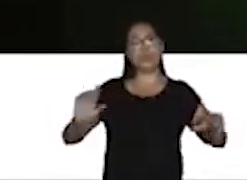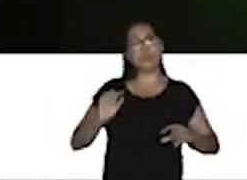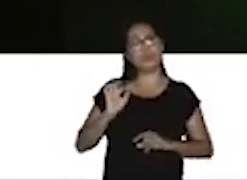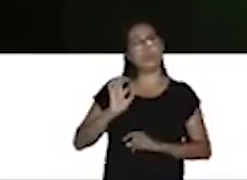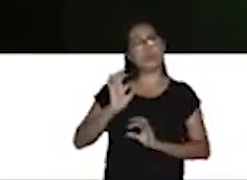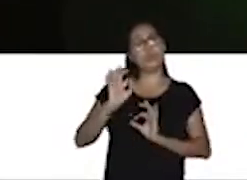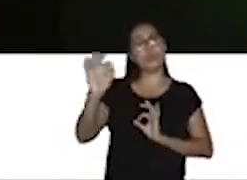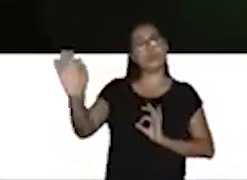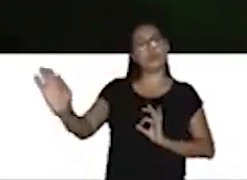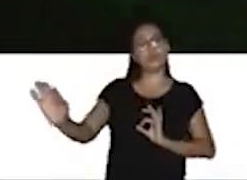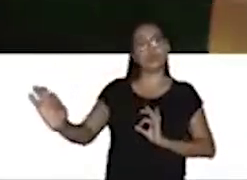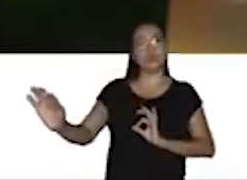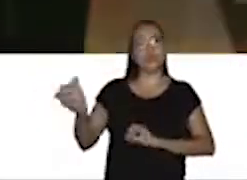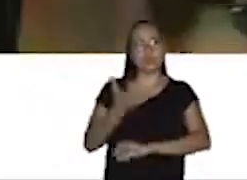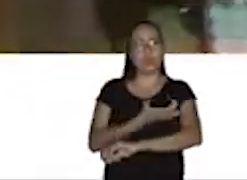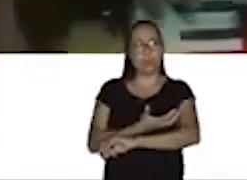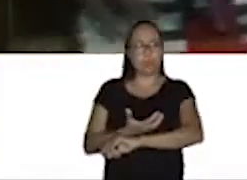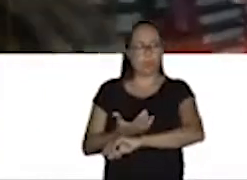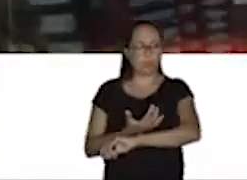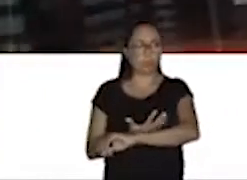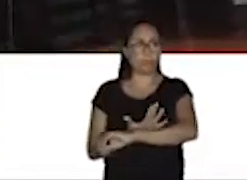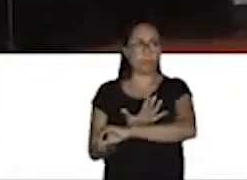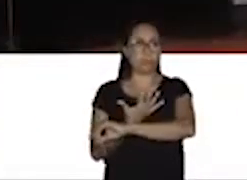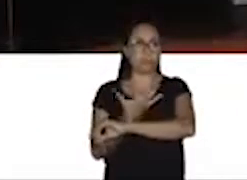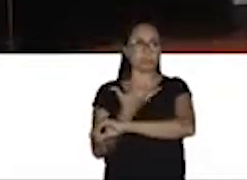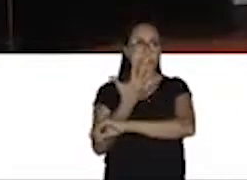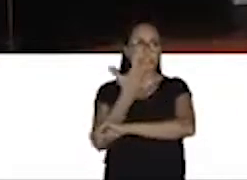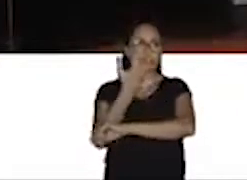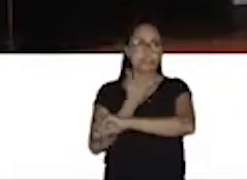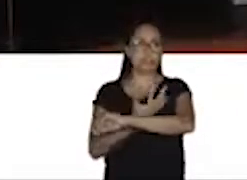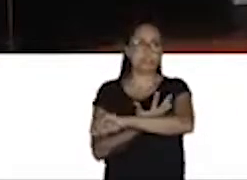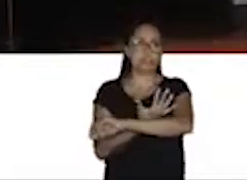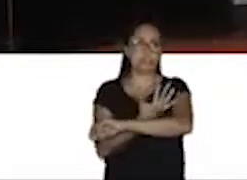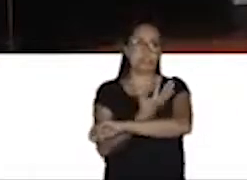O mato ali parecia plantado de propósito.